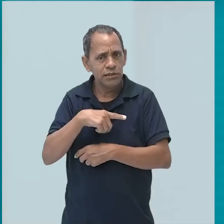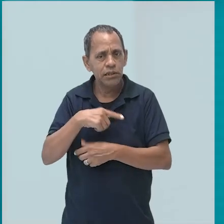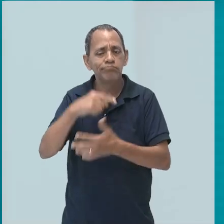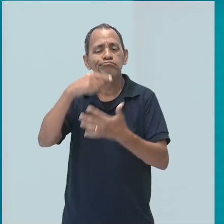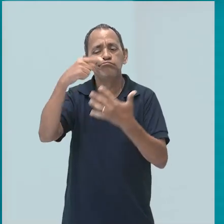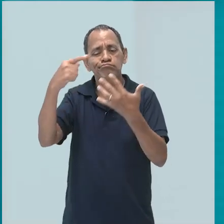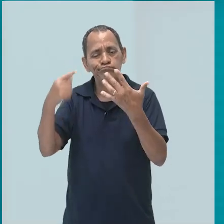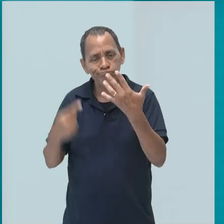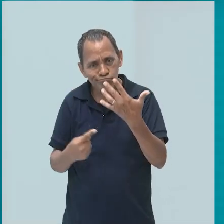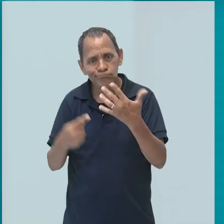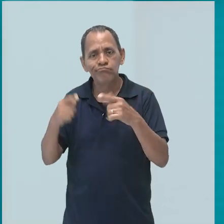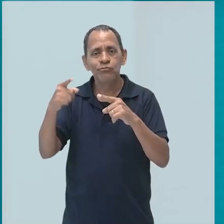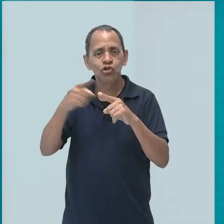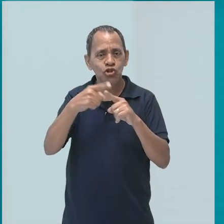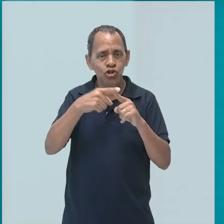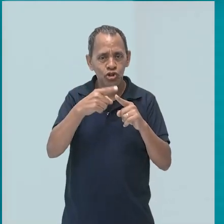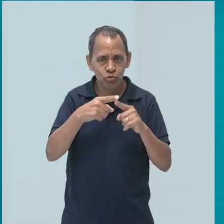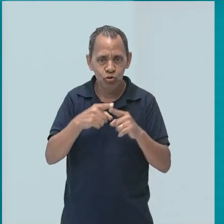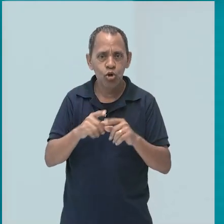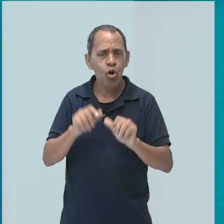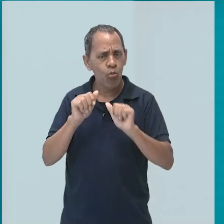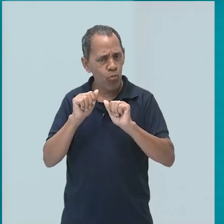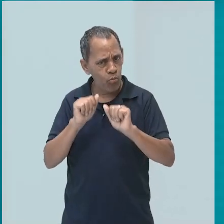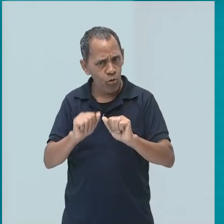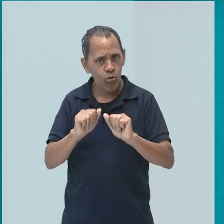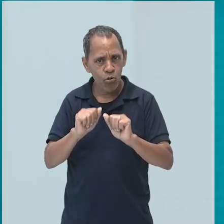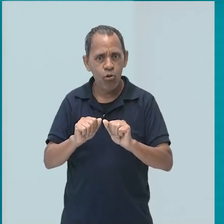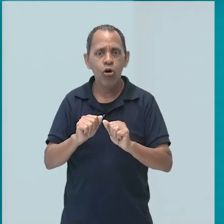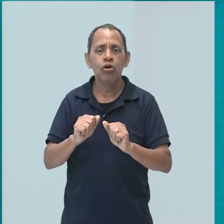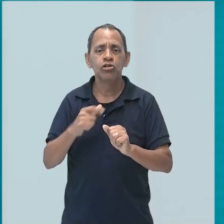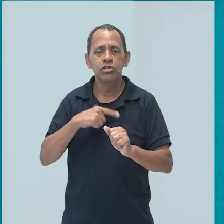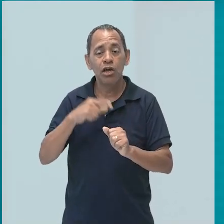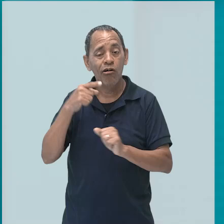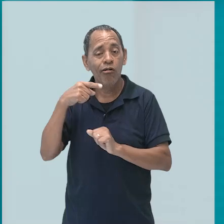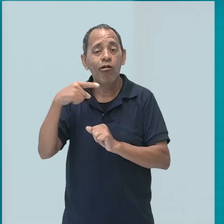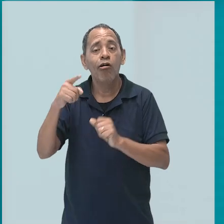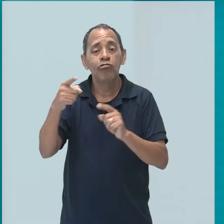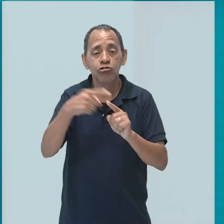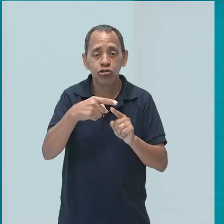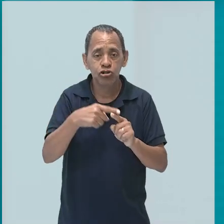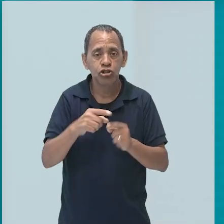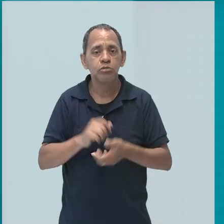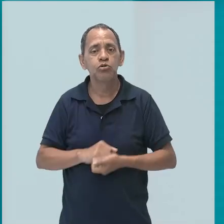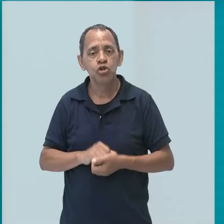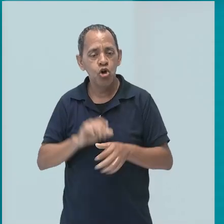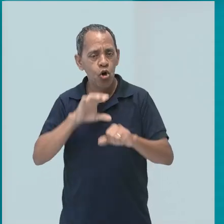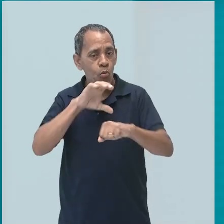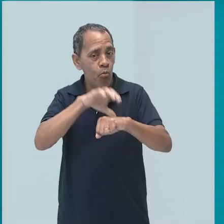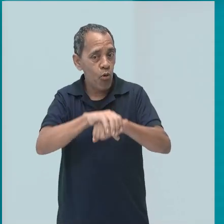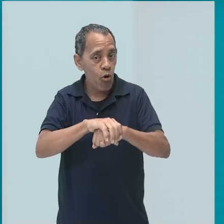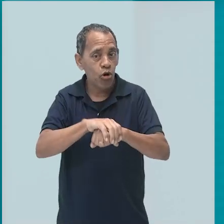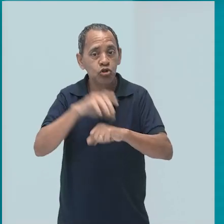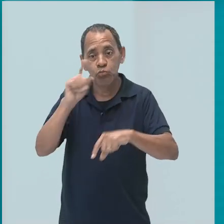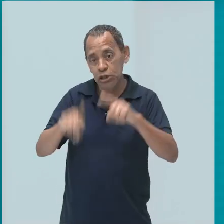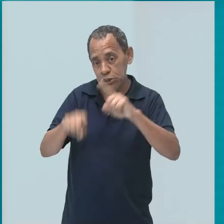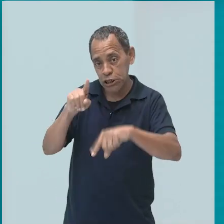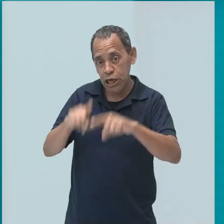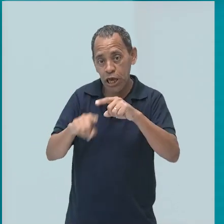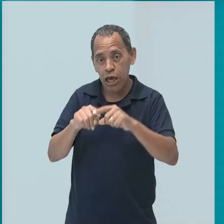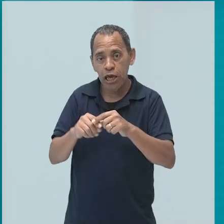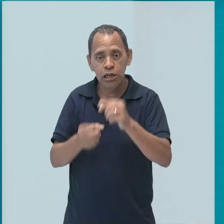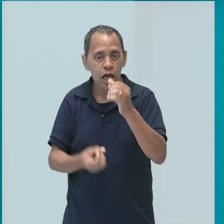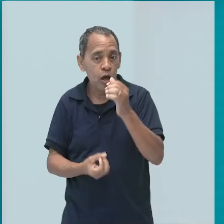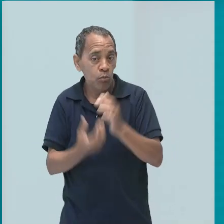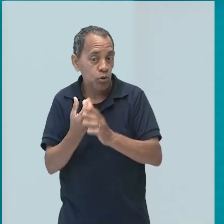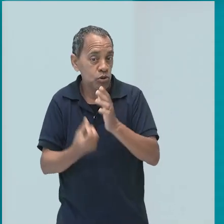de posse, a ideia de matéria, a ideia de origem também. Ele veio de